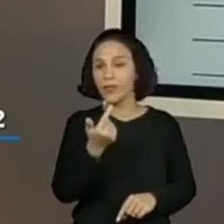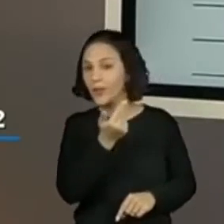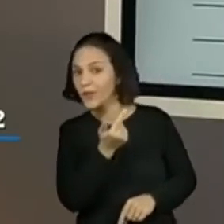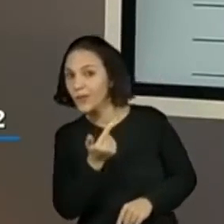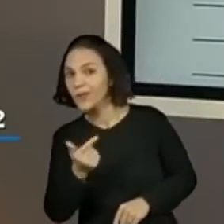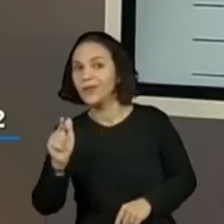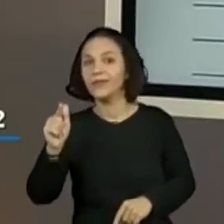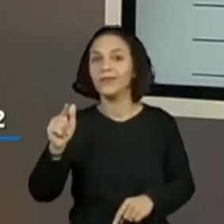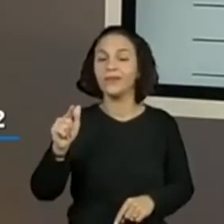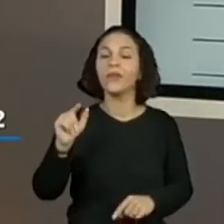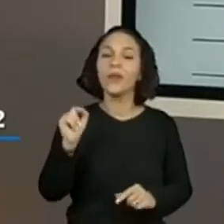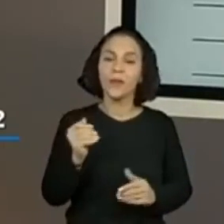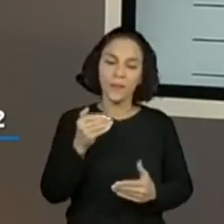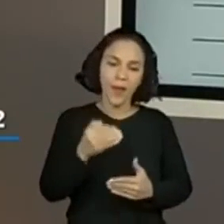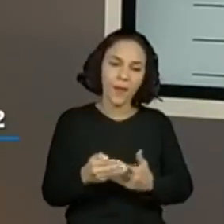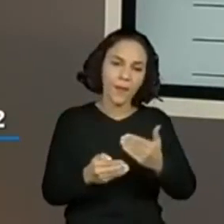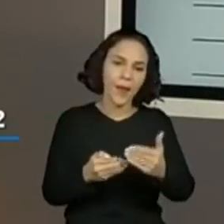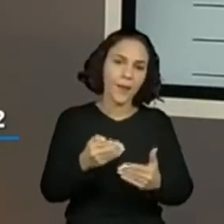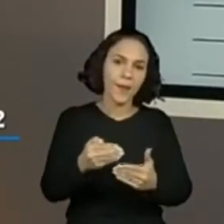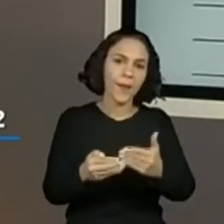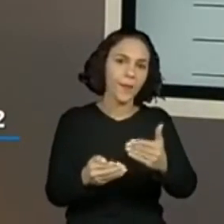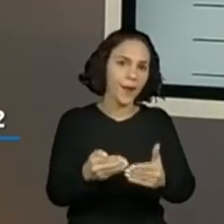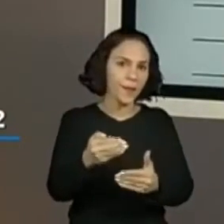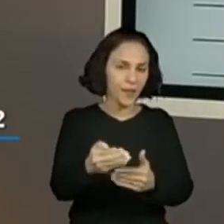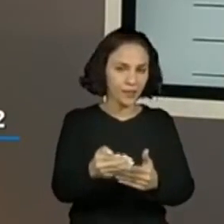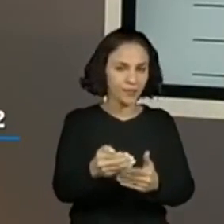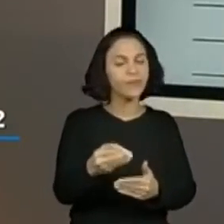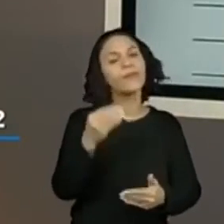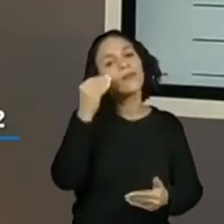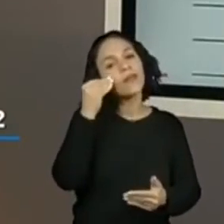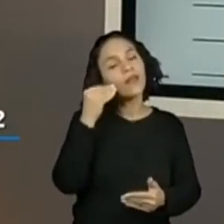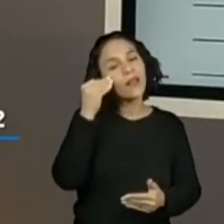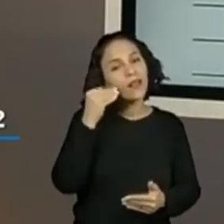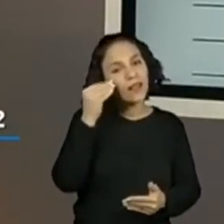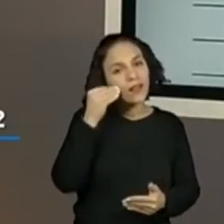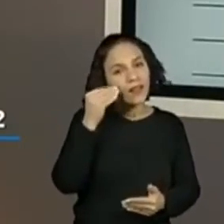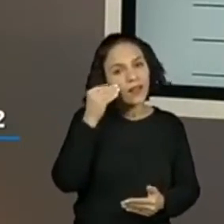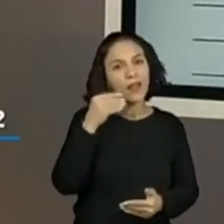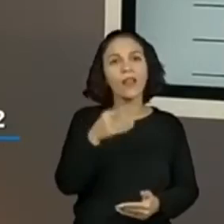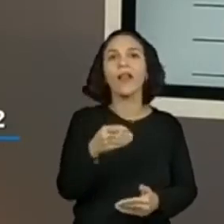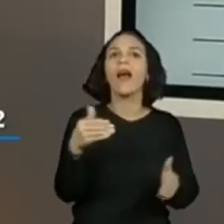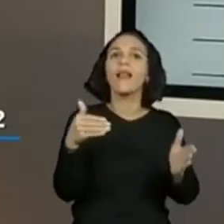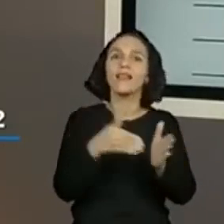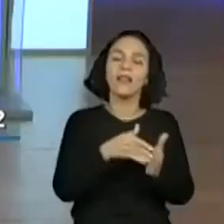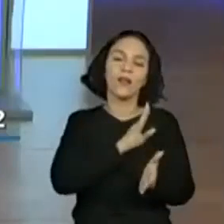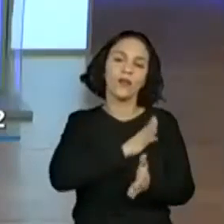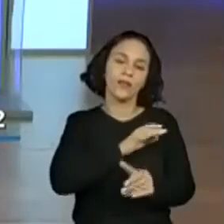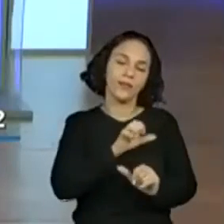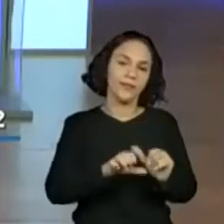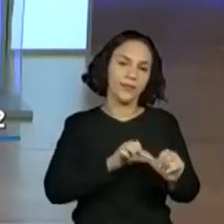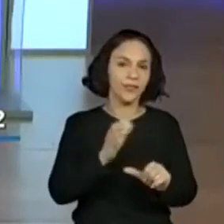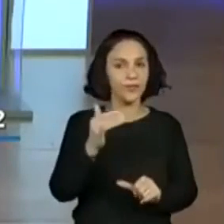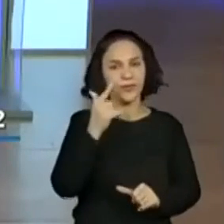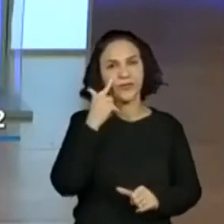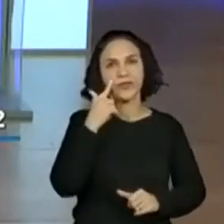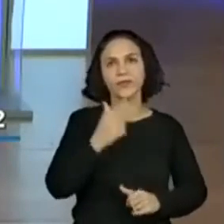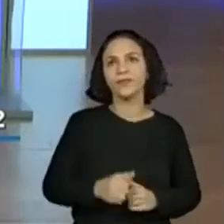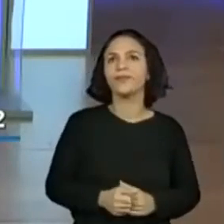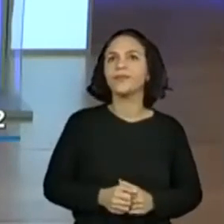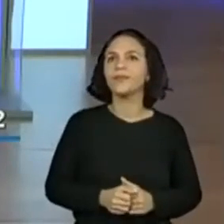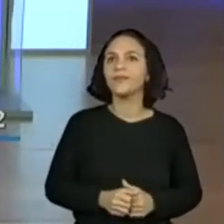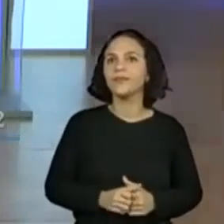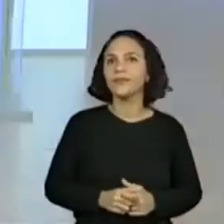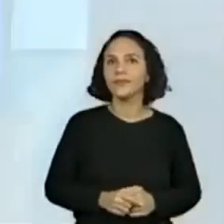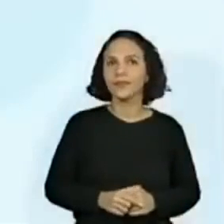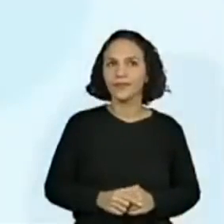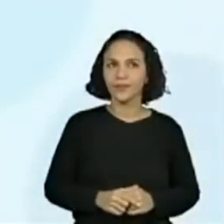A gente vai colocar passo a passo o que ele vai fazer até chegar no coração transformado. Então, outro plano? Um plano. Então,